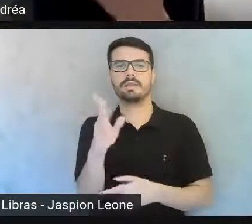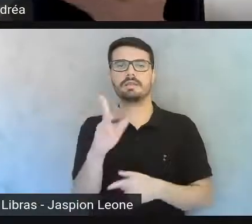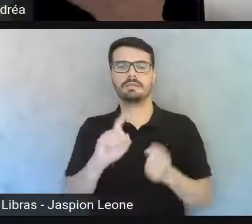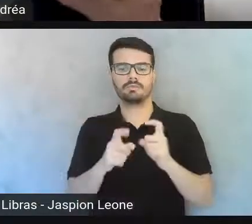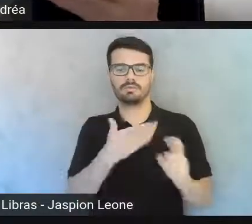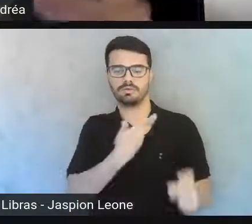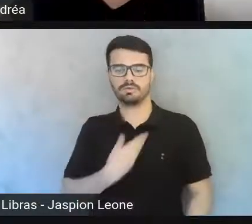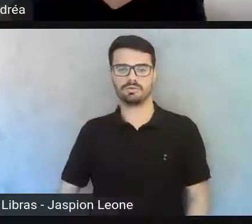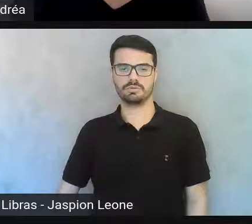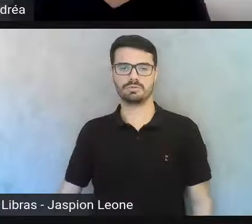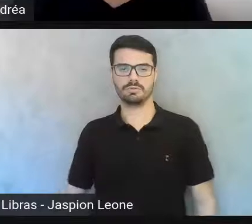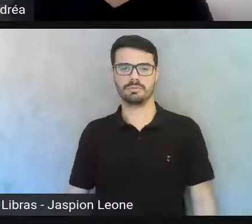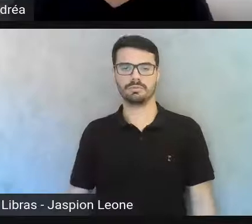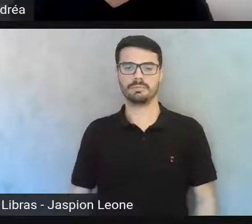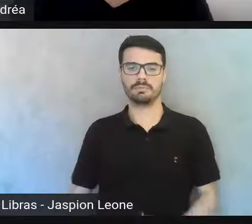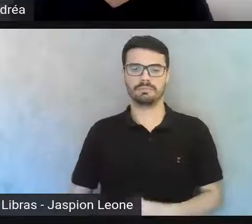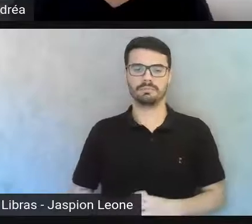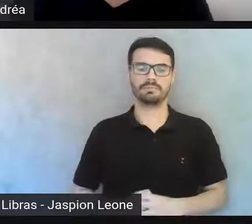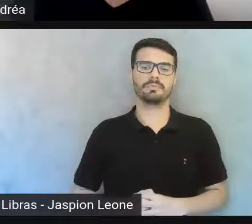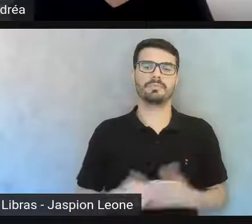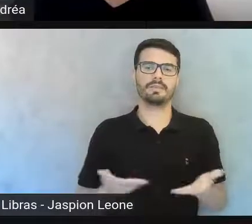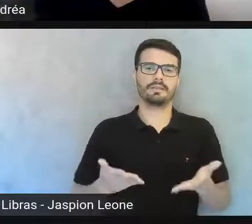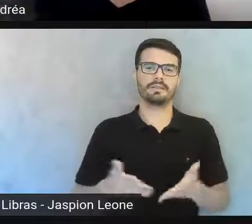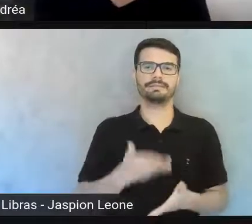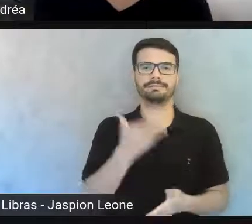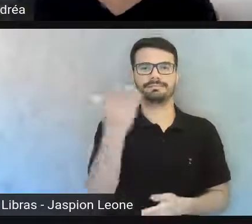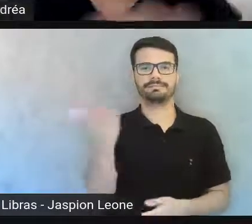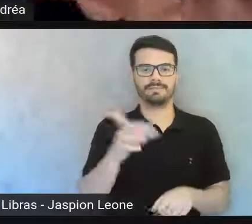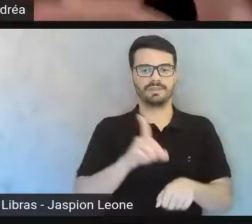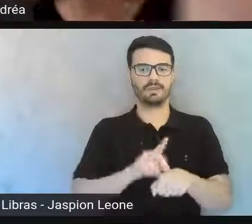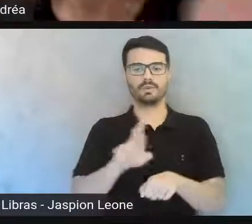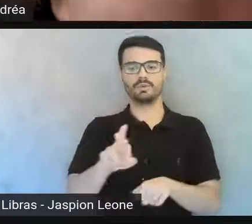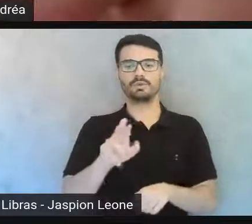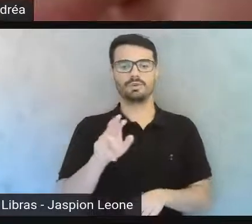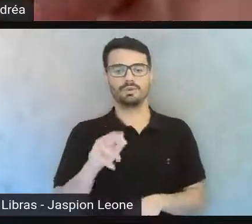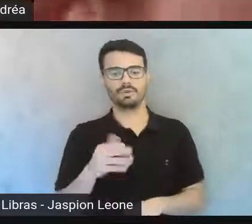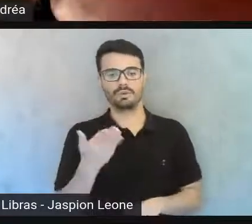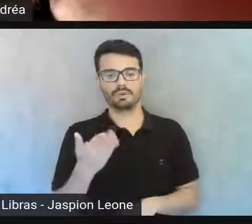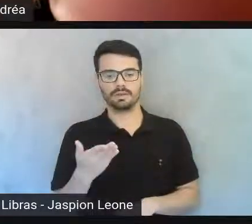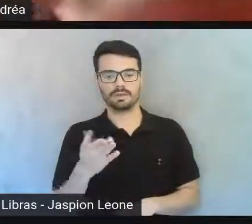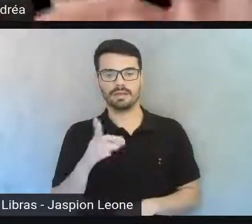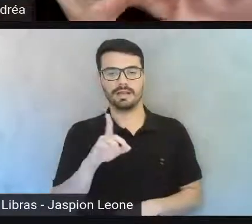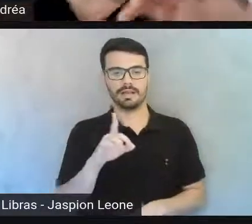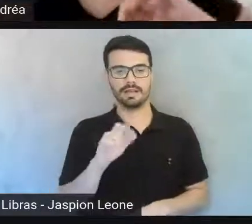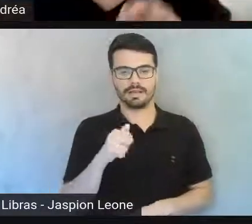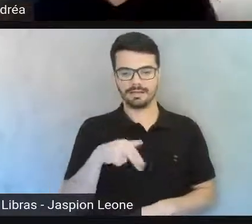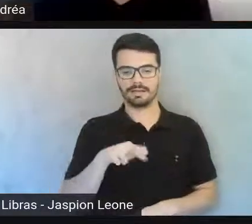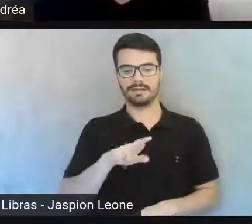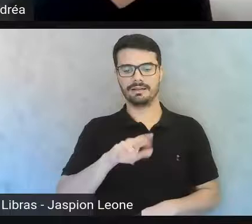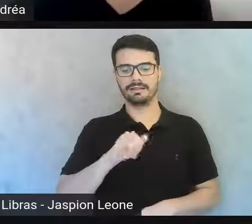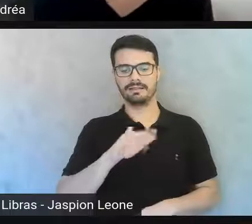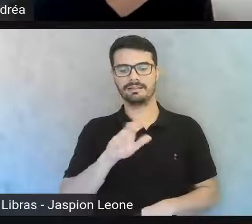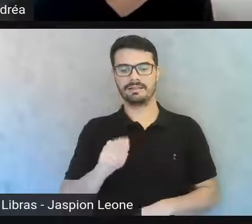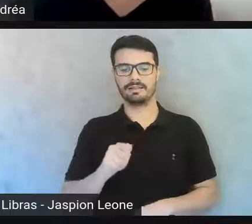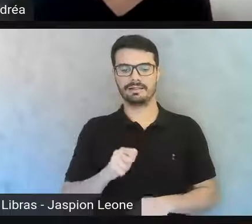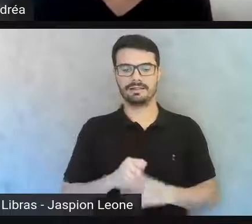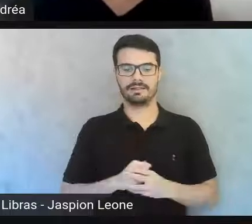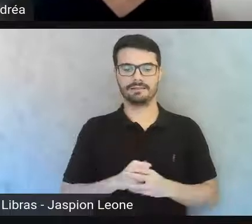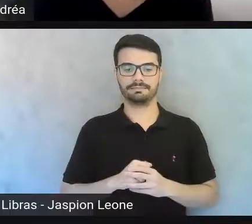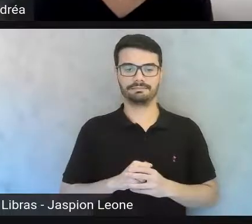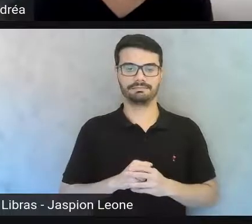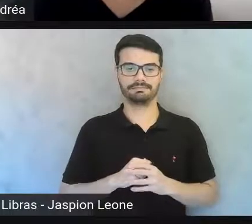Eu vou passar a palavra primeiro para a doutora Andréia. Para mim? Isso. Já está em aberto.